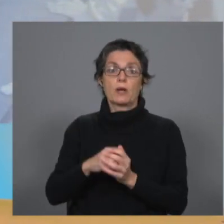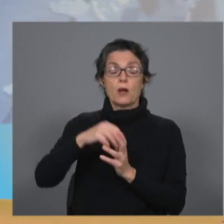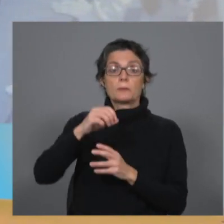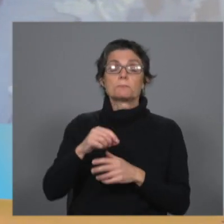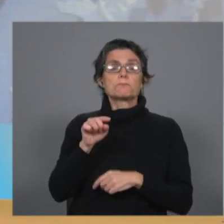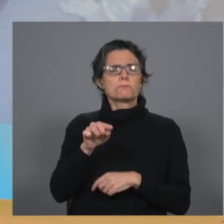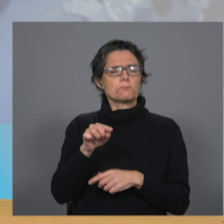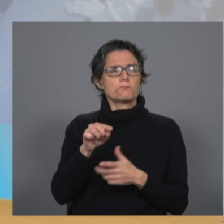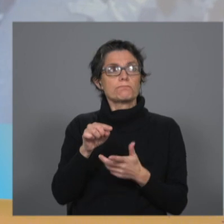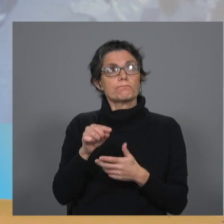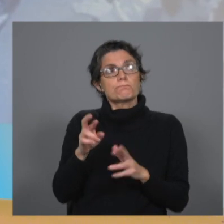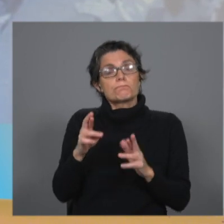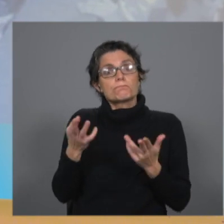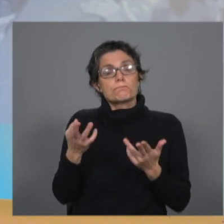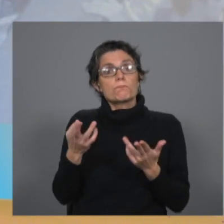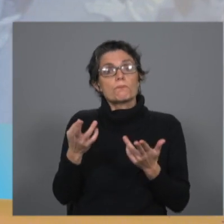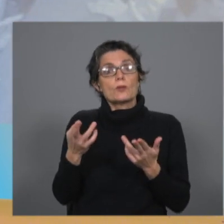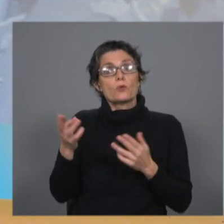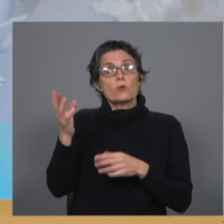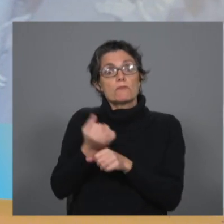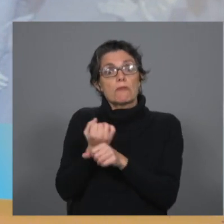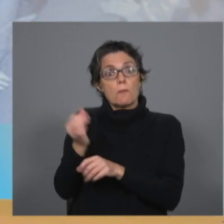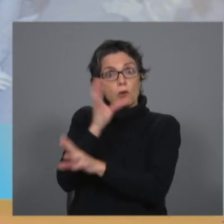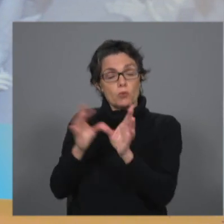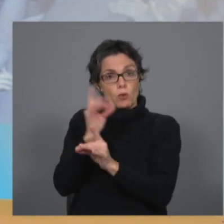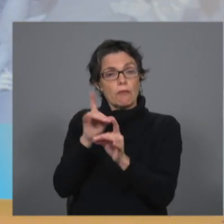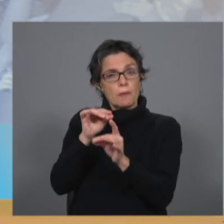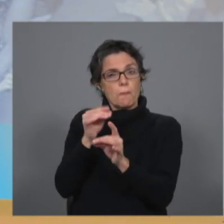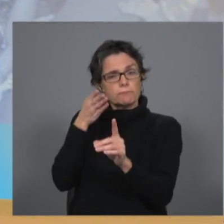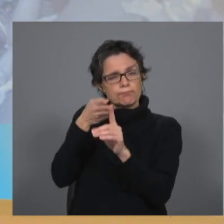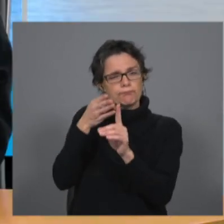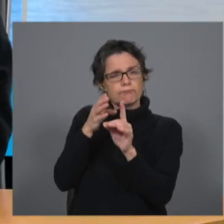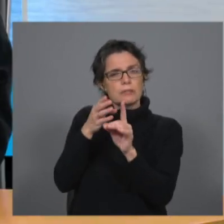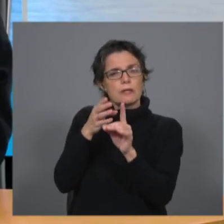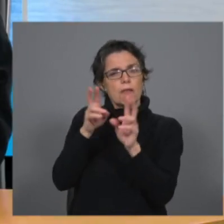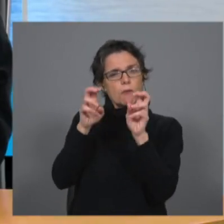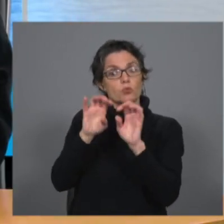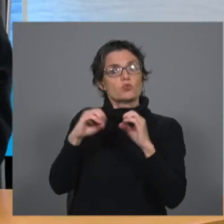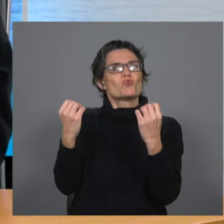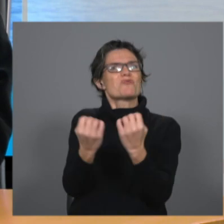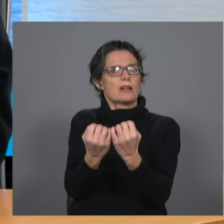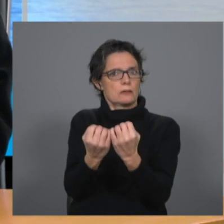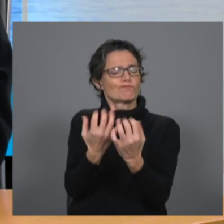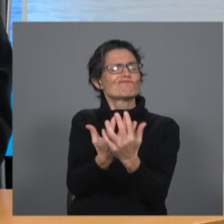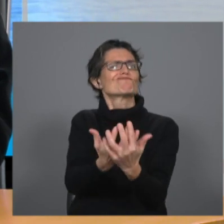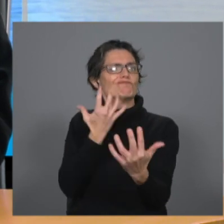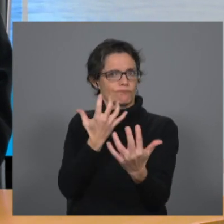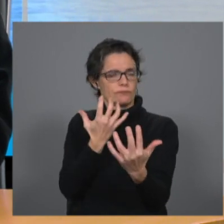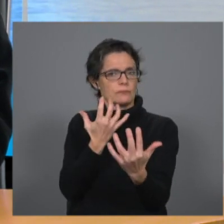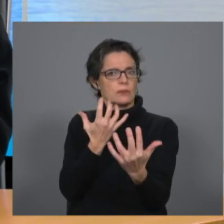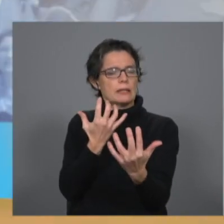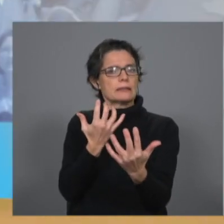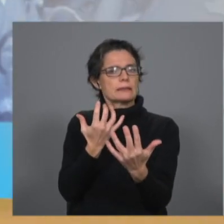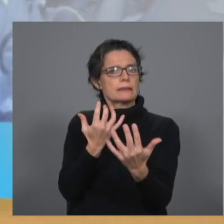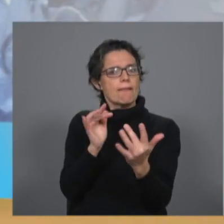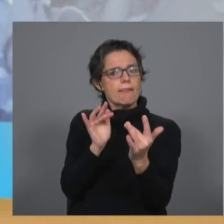o agir da União tenha uma componente também social, visível, que toque concretamente a vida das pessoas, não é?